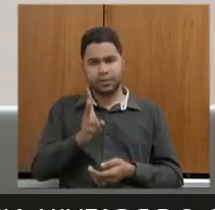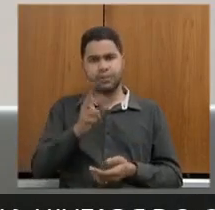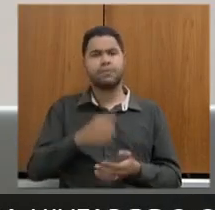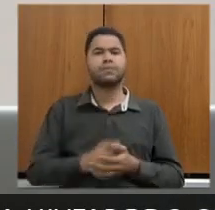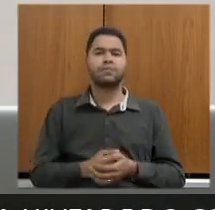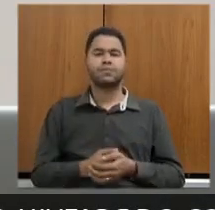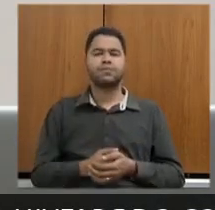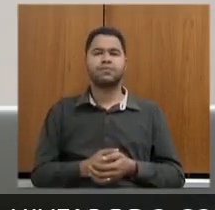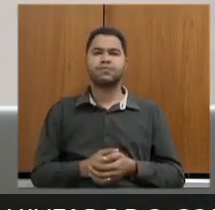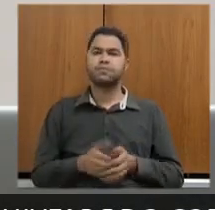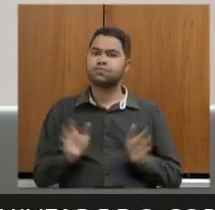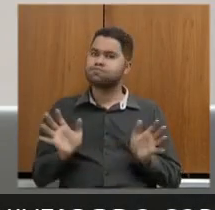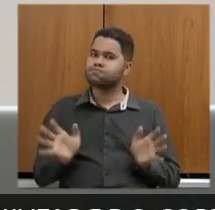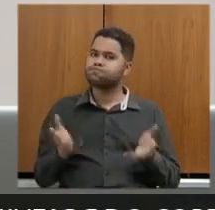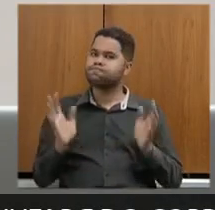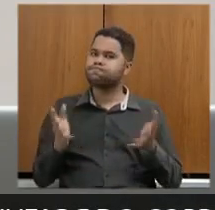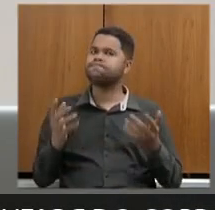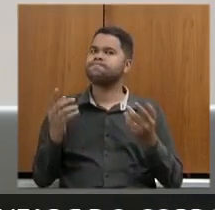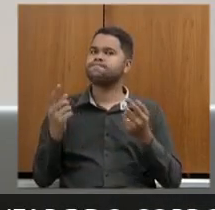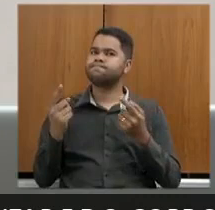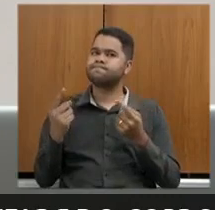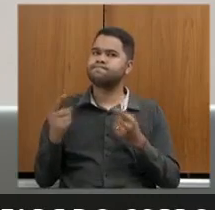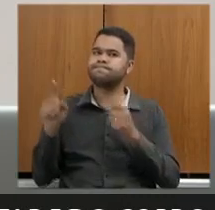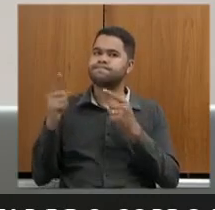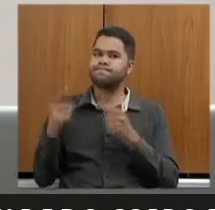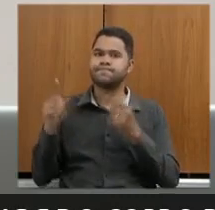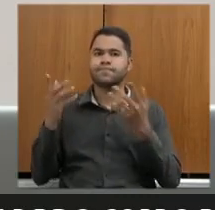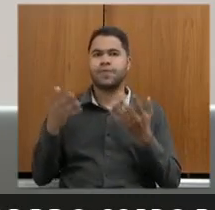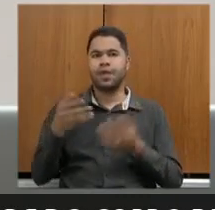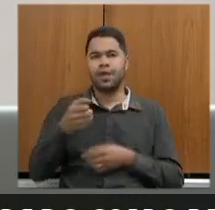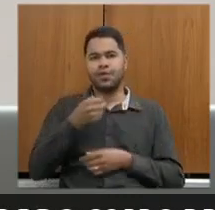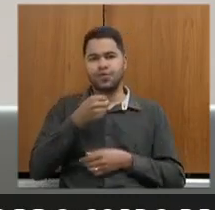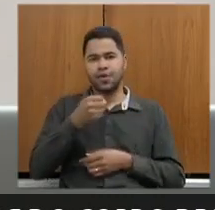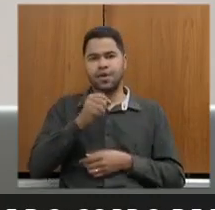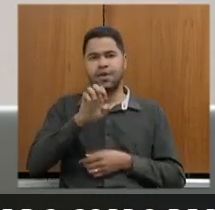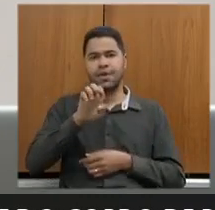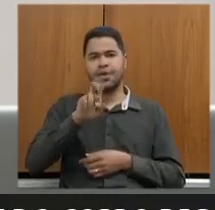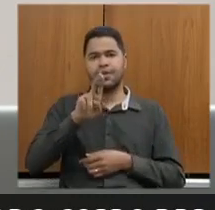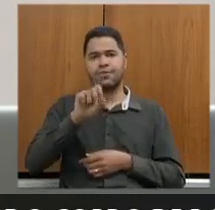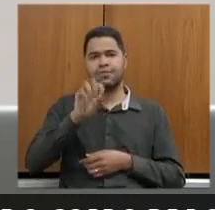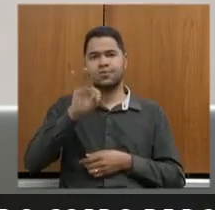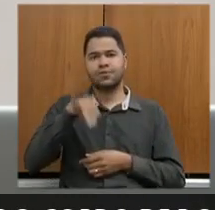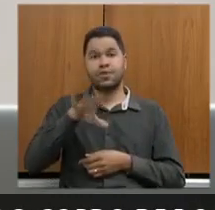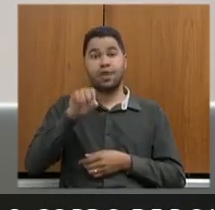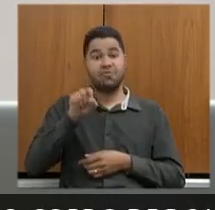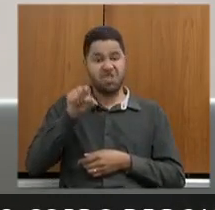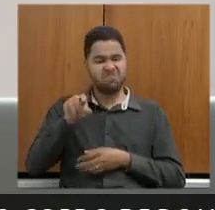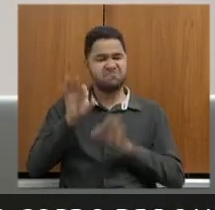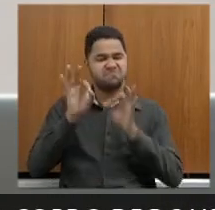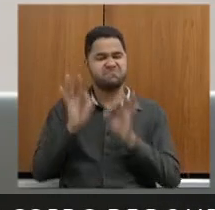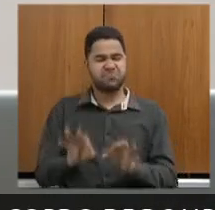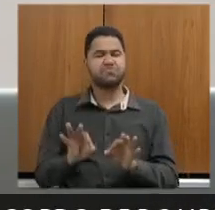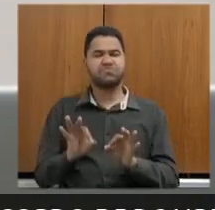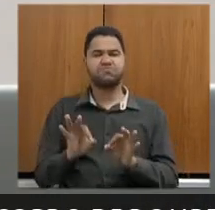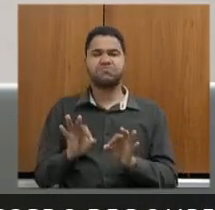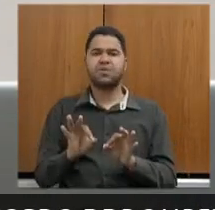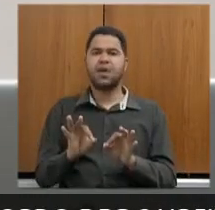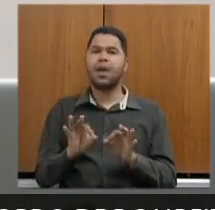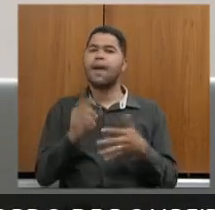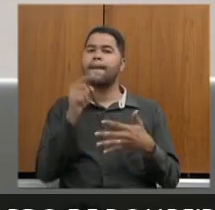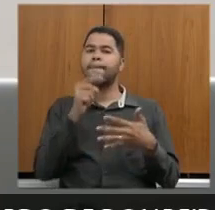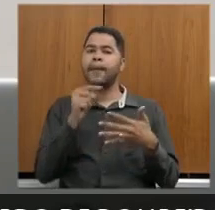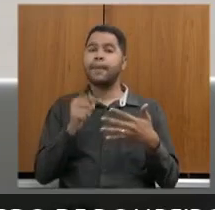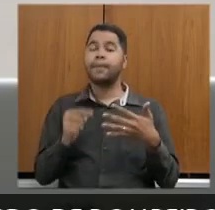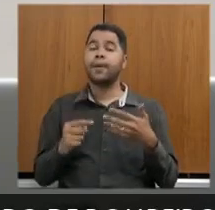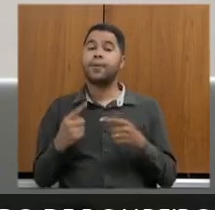é provocando o o o nosso querido jornalista já está acabando mas tá tirar foi precisa na sua cobertura